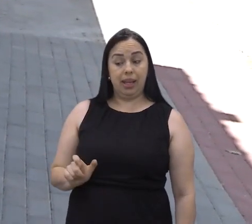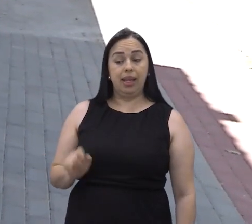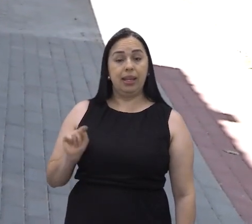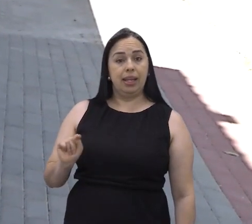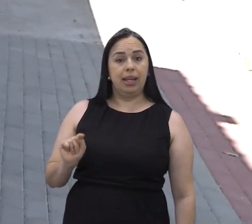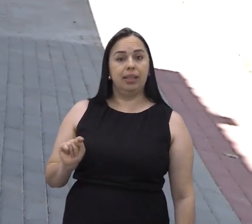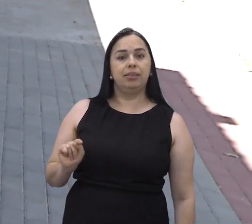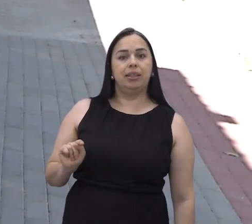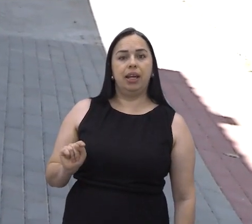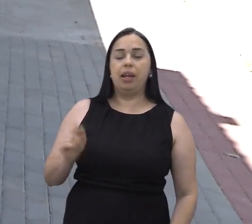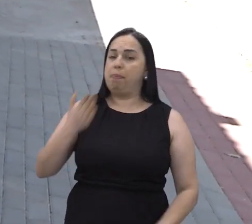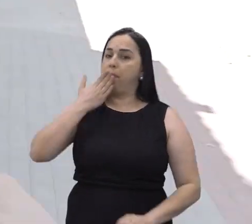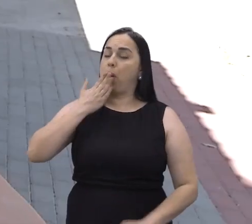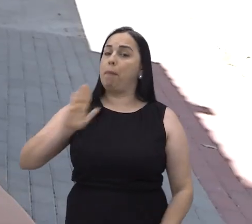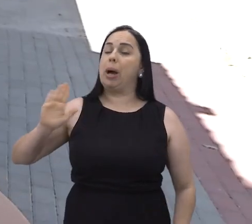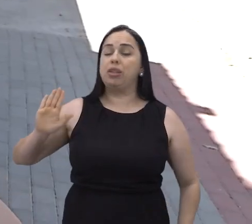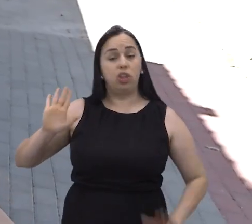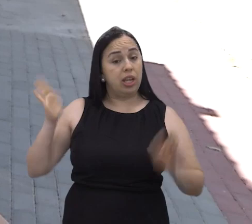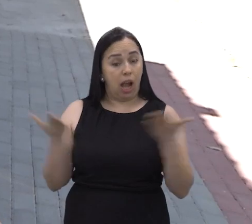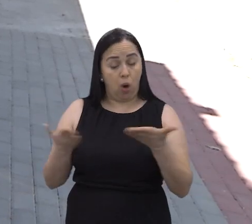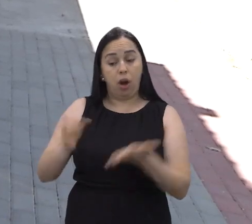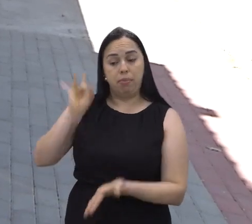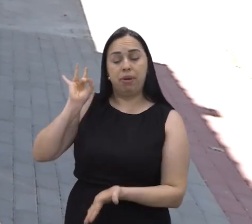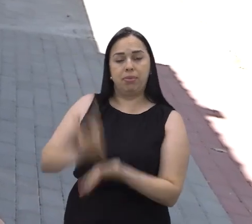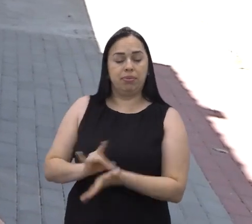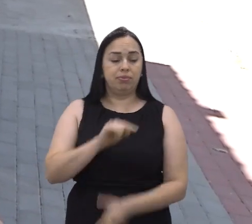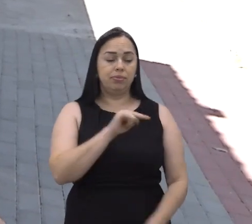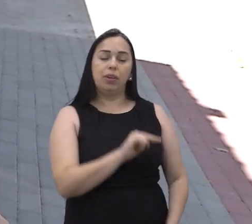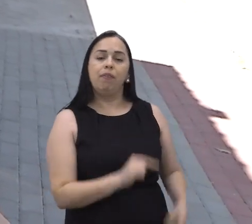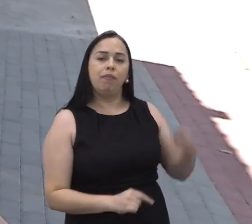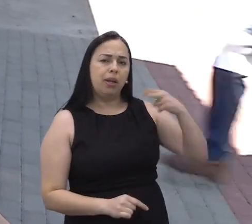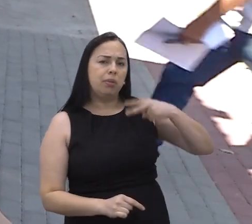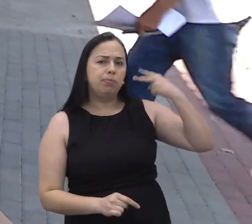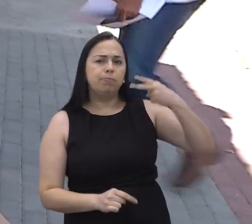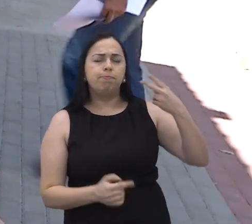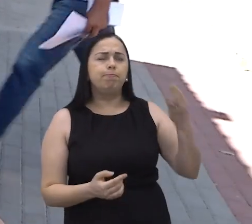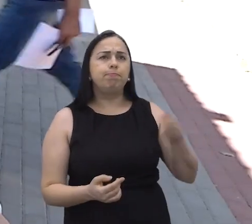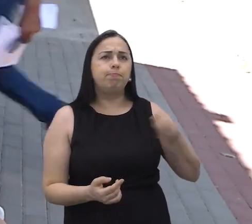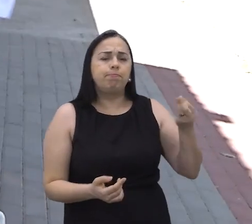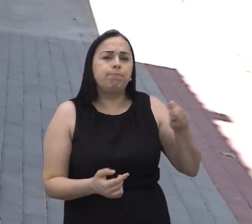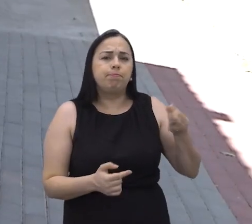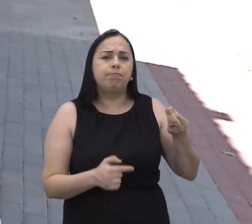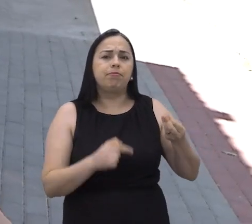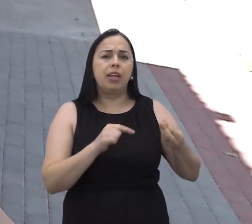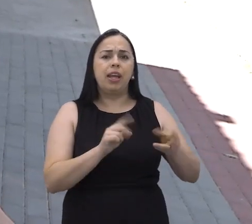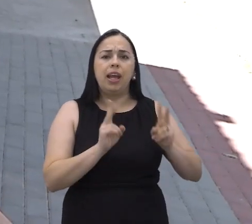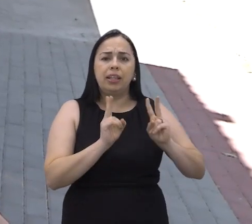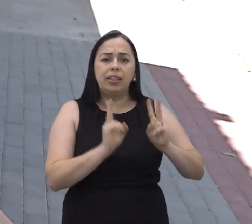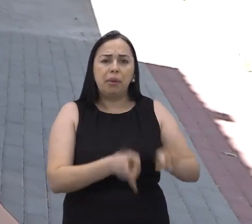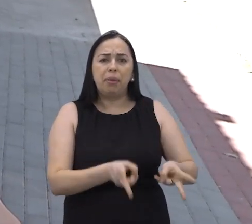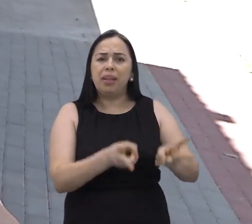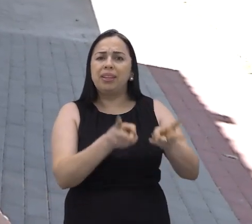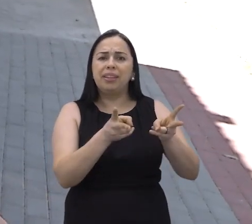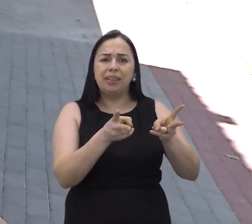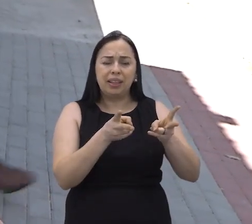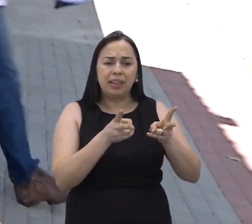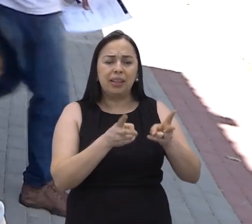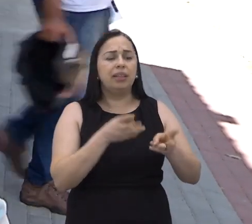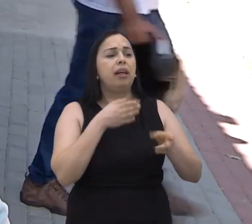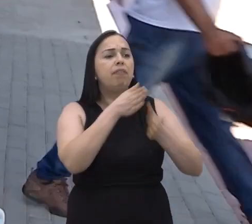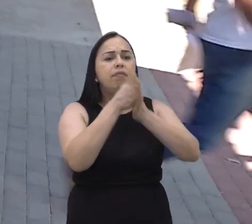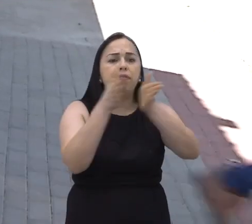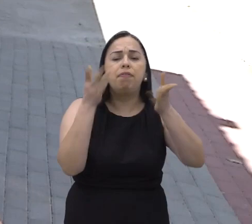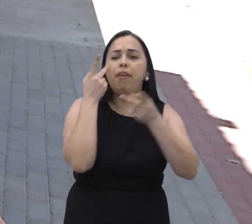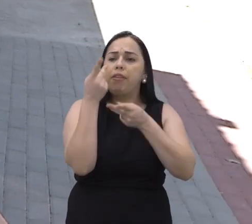cumprir, né, o que ele promete. O vereador, para mim, ele que sempre está indo